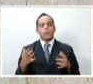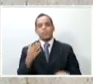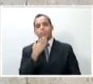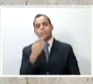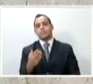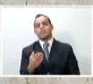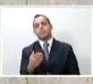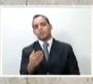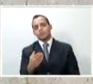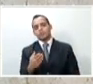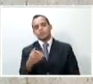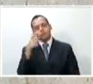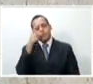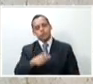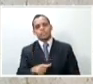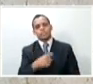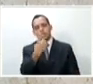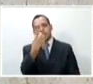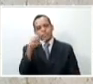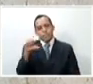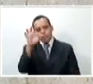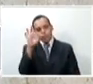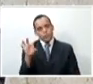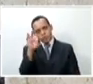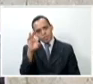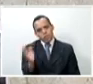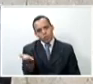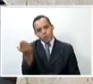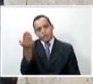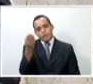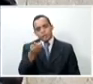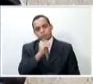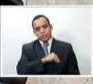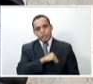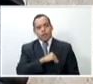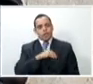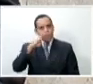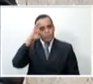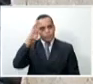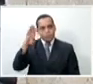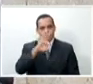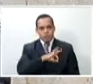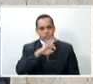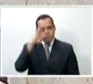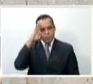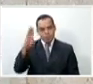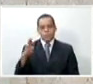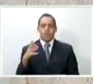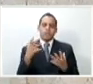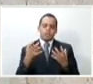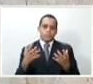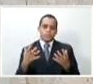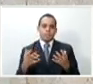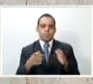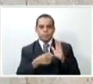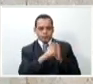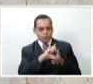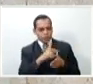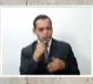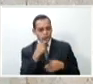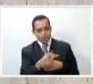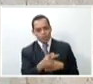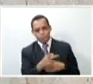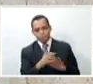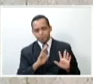seja atendido, porque há necessidade urgente em revermos o aumento salarial. Antes de conceder os apartes, eu